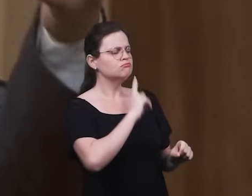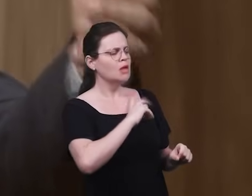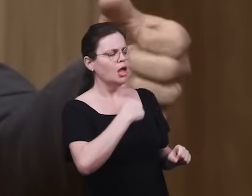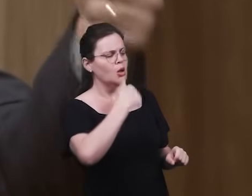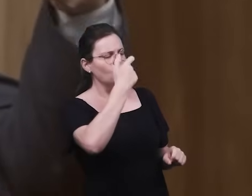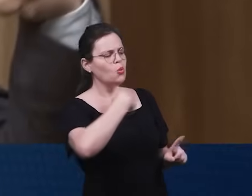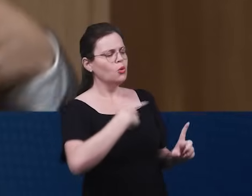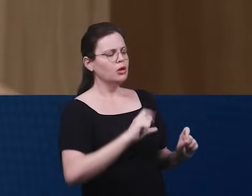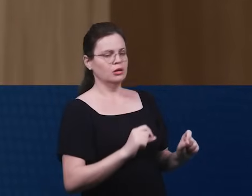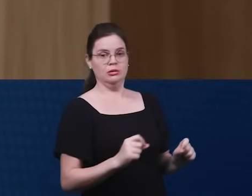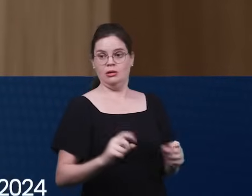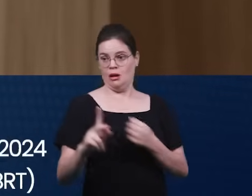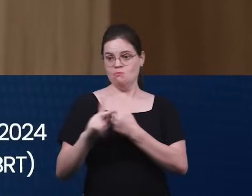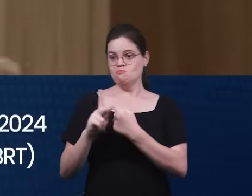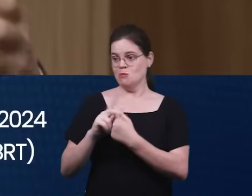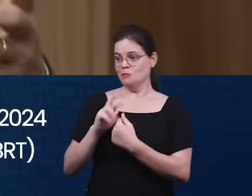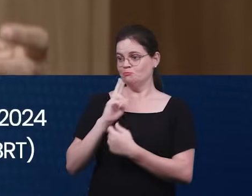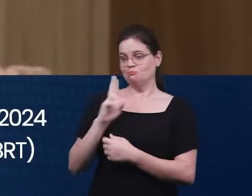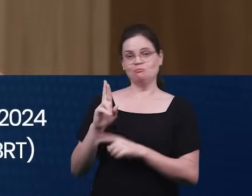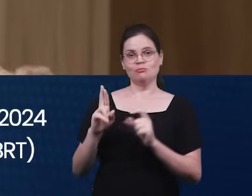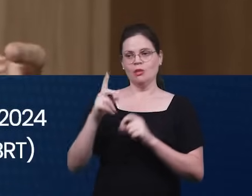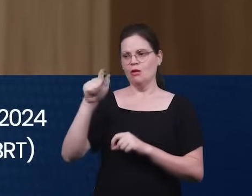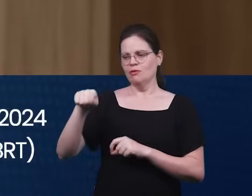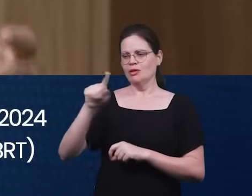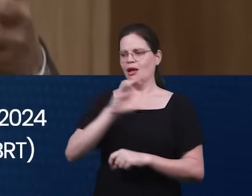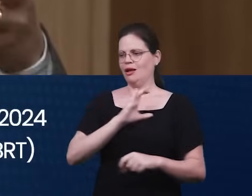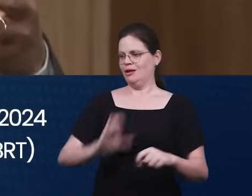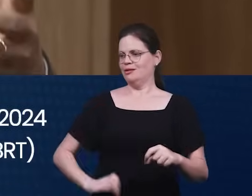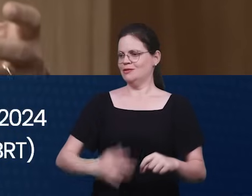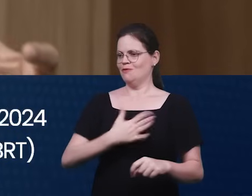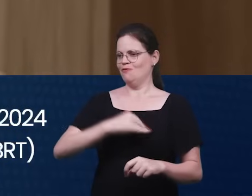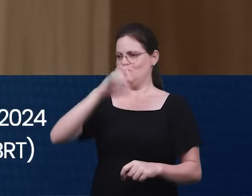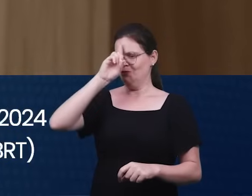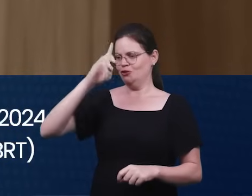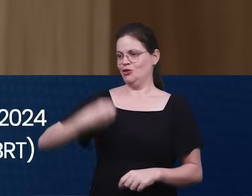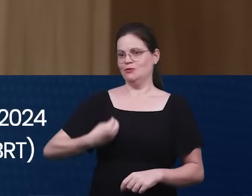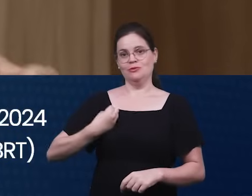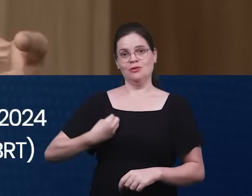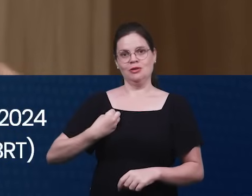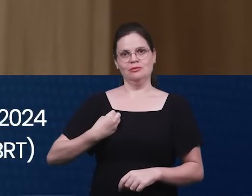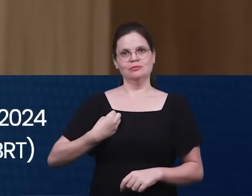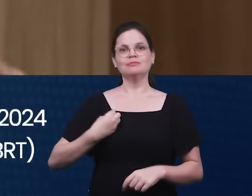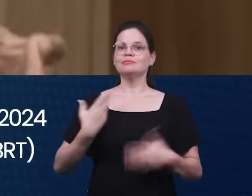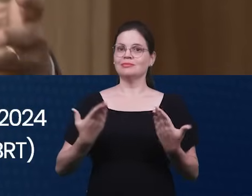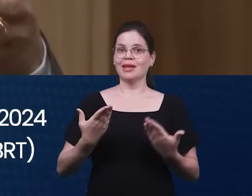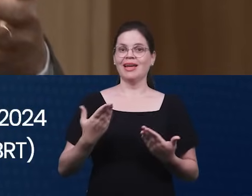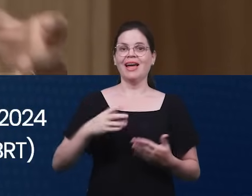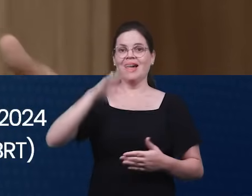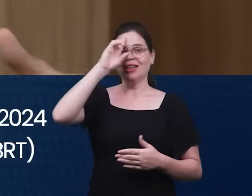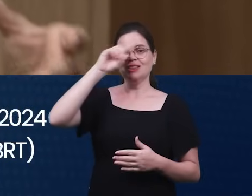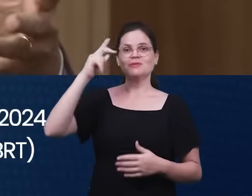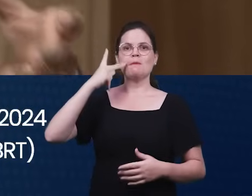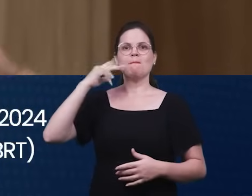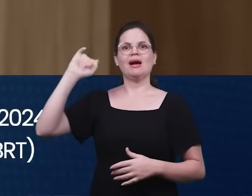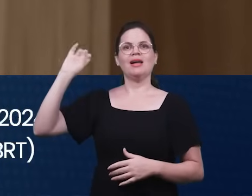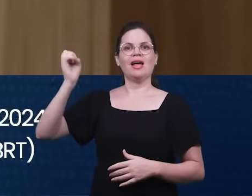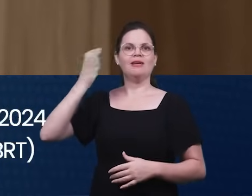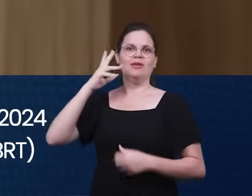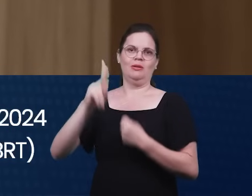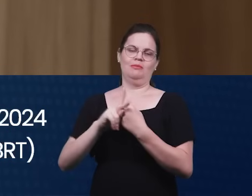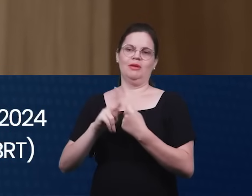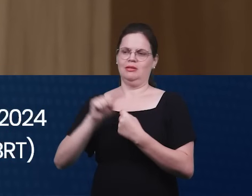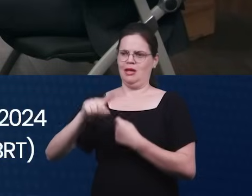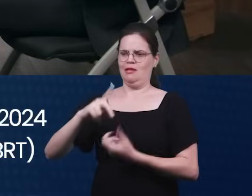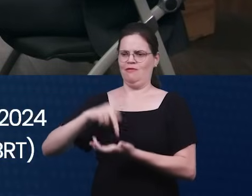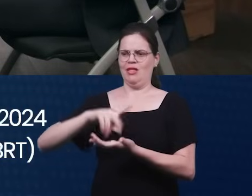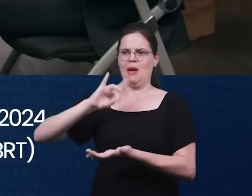Só estava dizendo aquilo que ele recebeu de Deus ali estava uma verdade absoluta Jesus era o Filho do Deus Vivo o